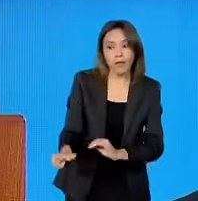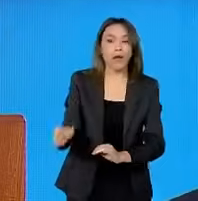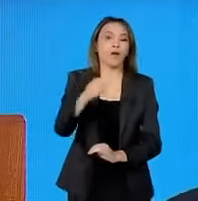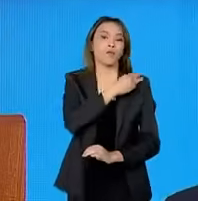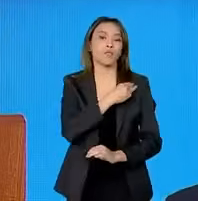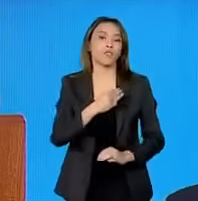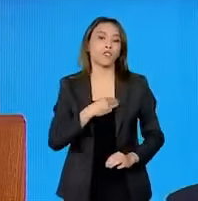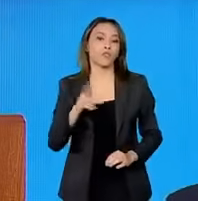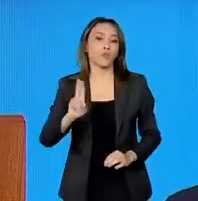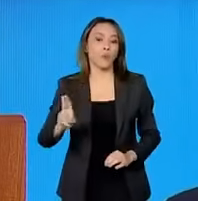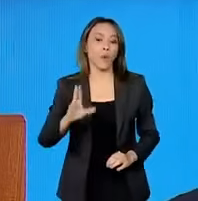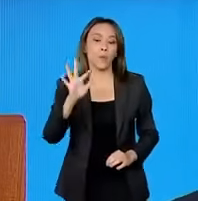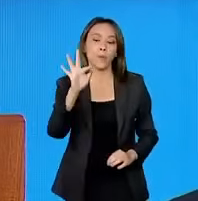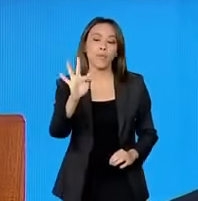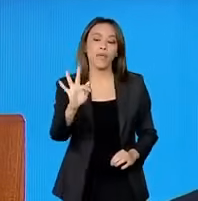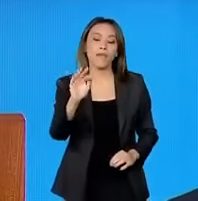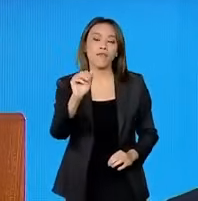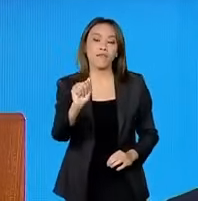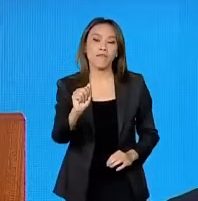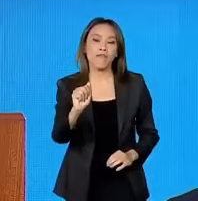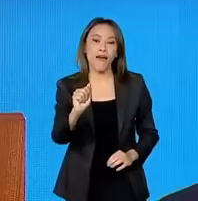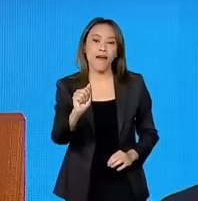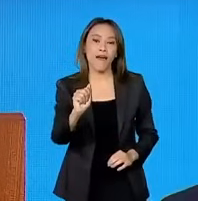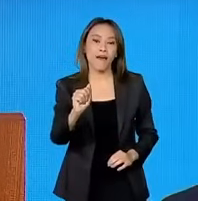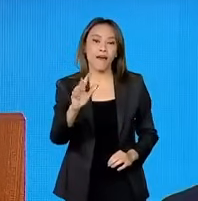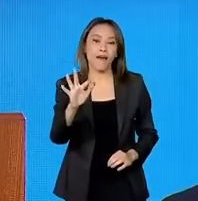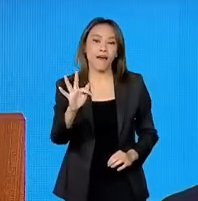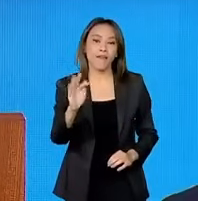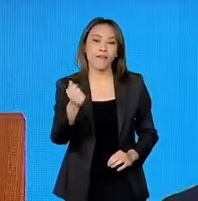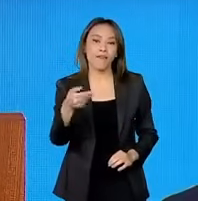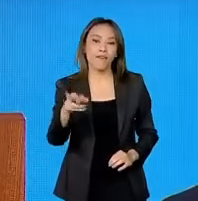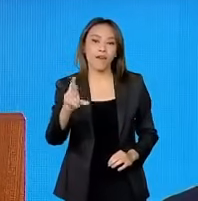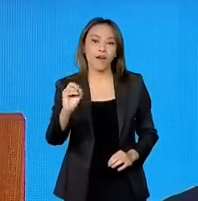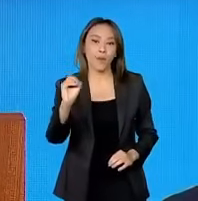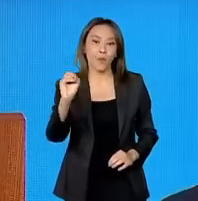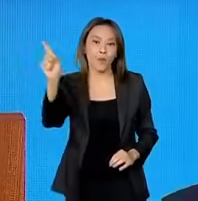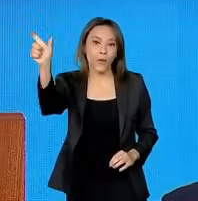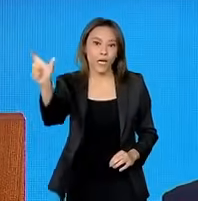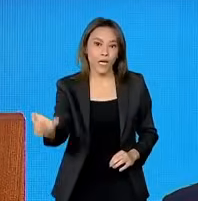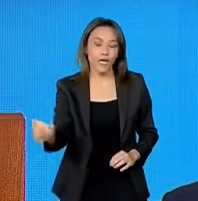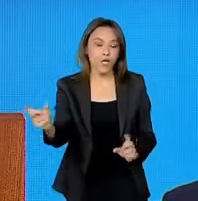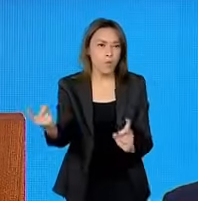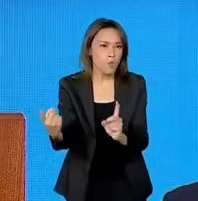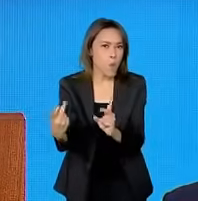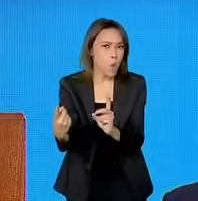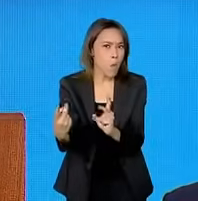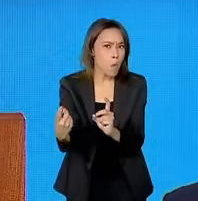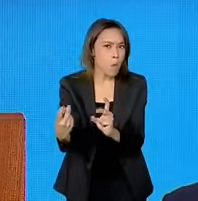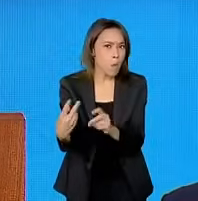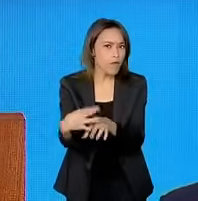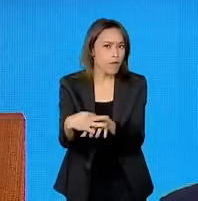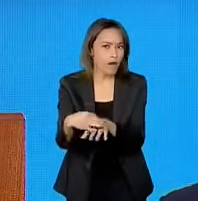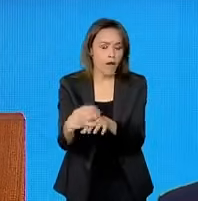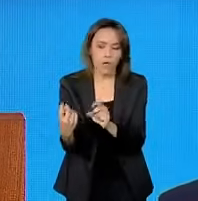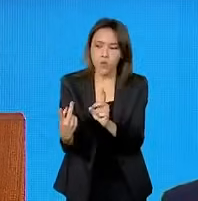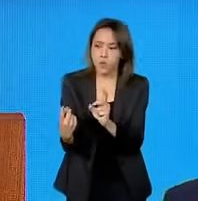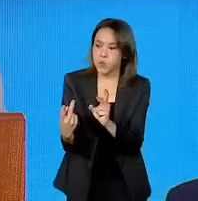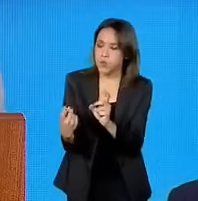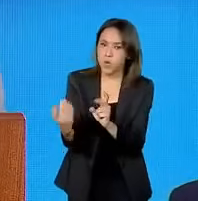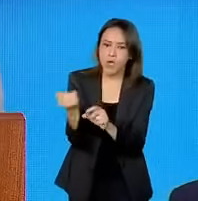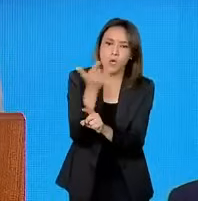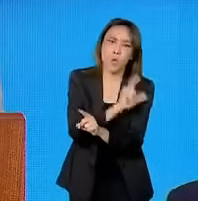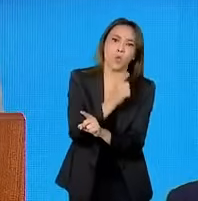é o maior vendedor de carne que esse país já teve. Ele conseguiu, em apenas 1 ano e 4 meses,